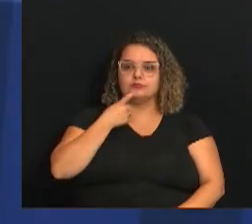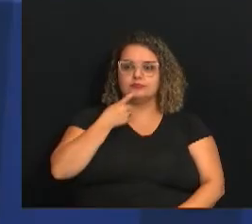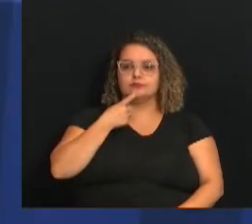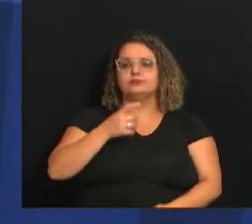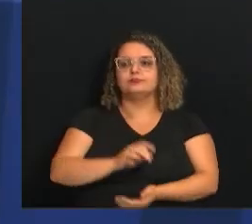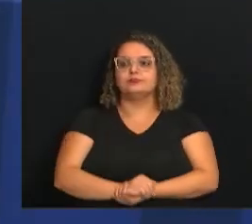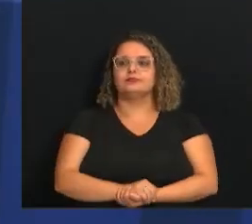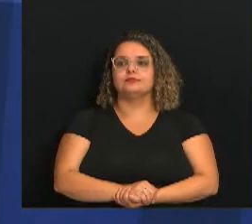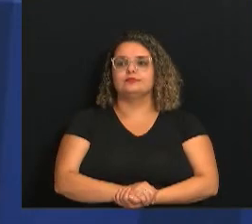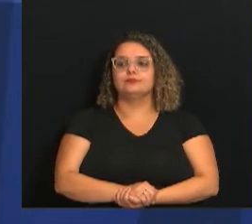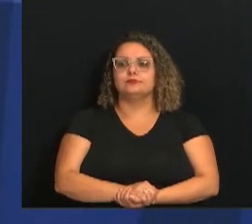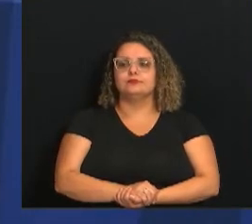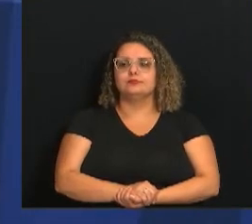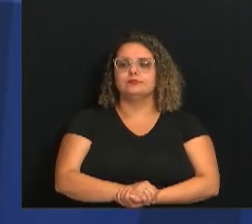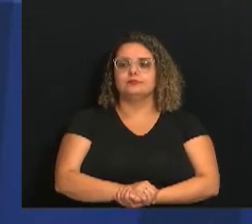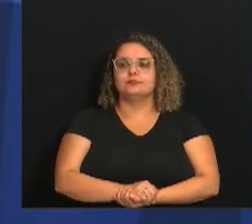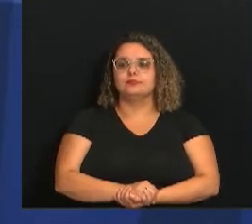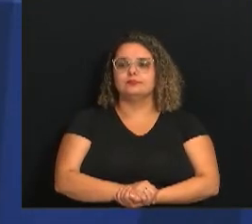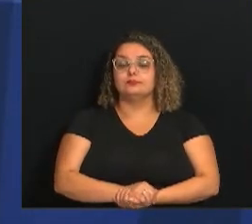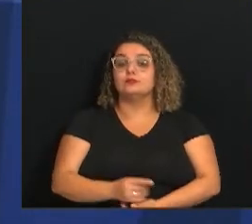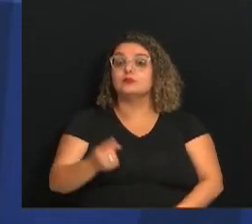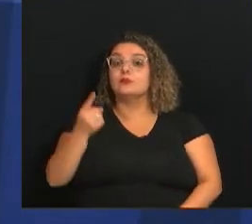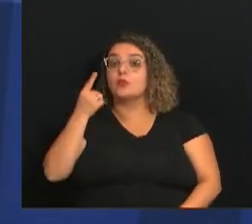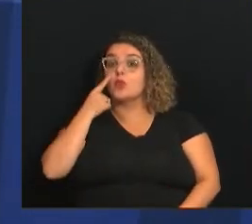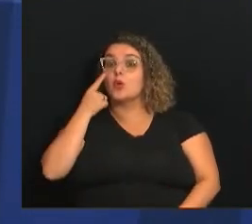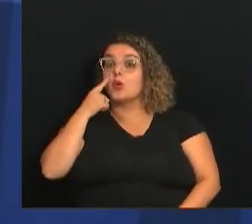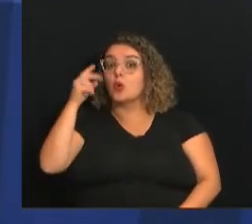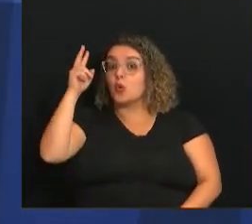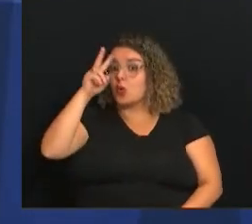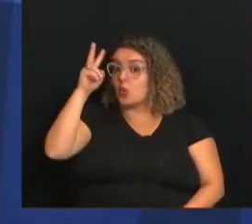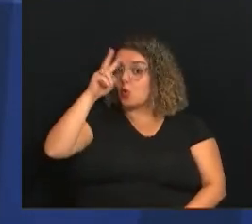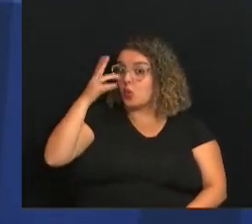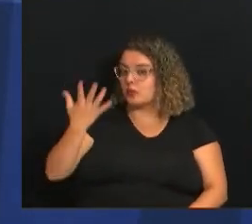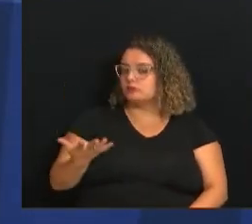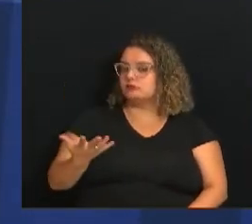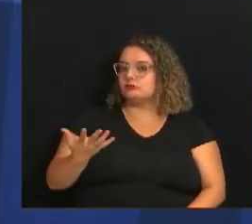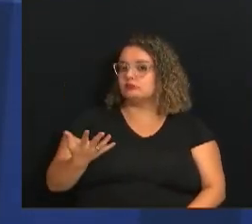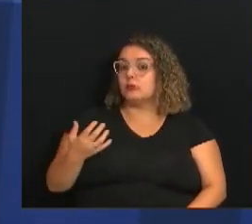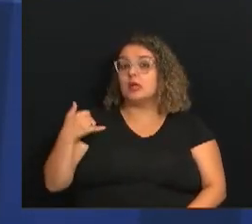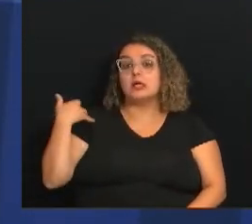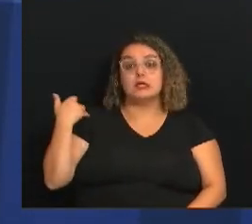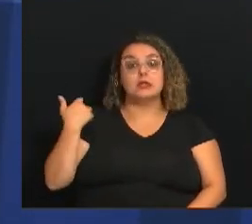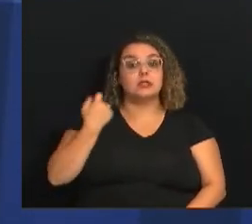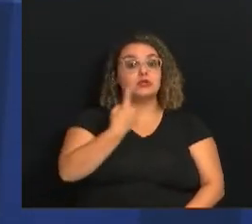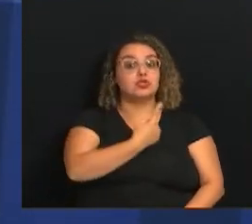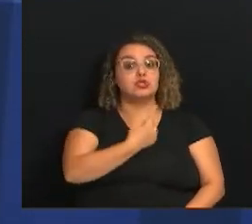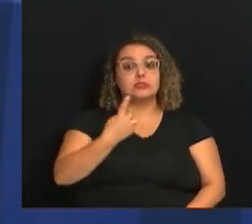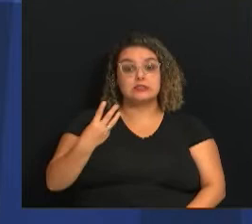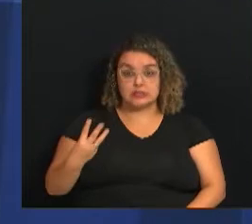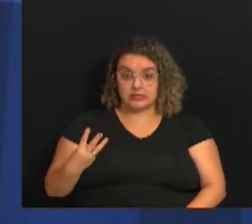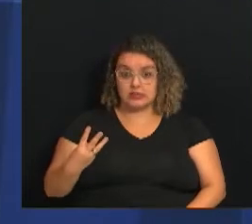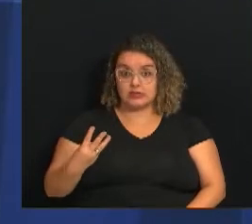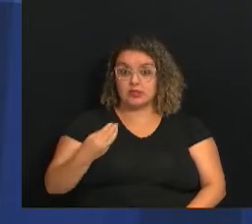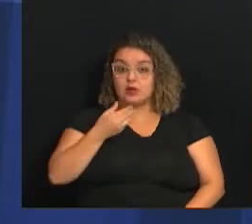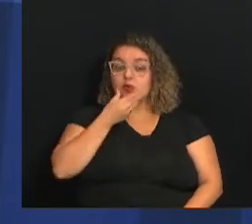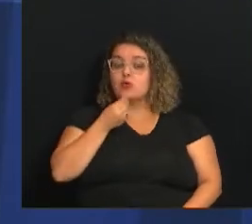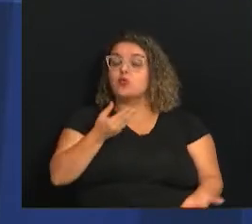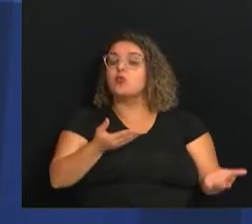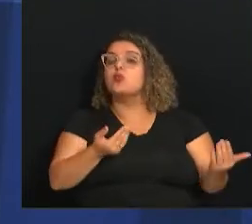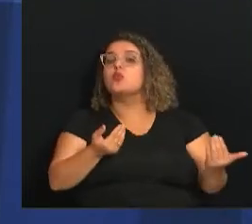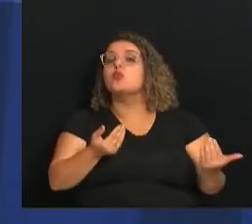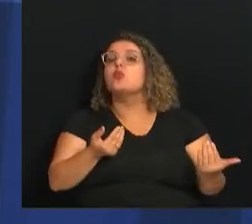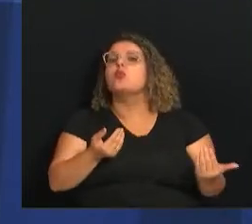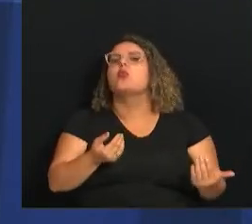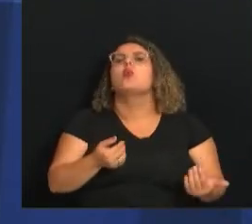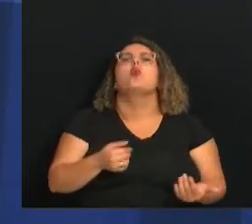Campinas. Olha só essa história, hein? Com apenas 13 anos, o jovem Caio Temponi tem